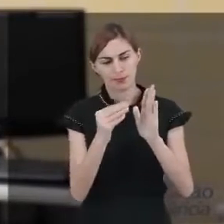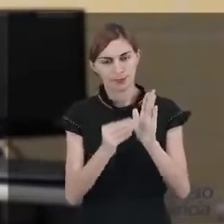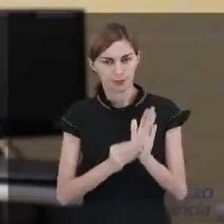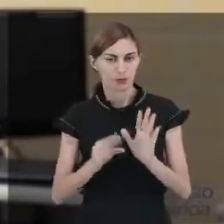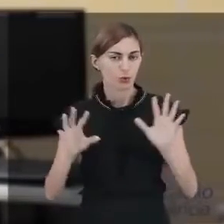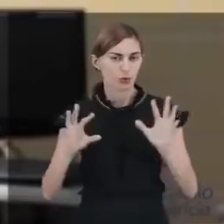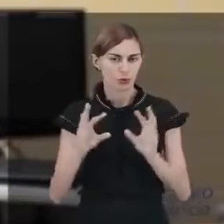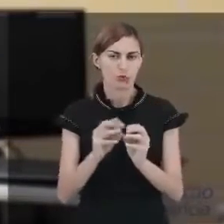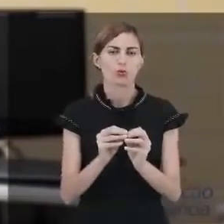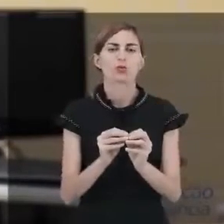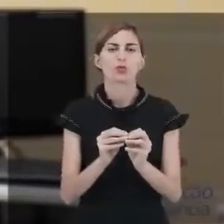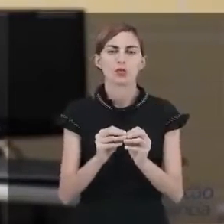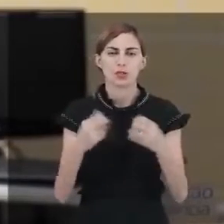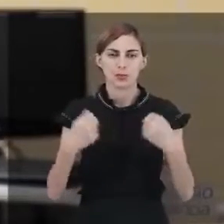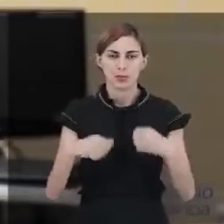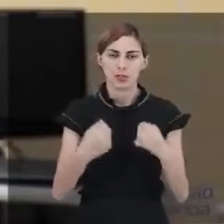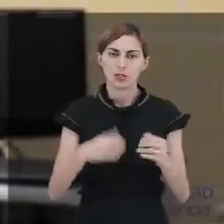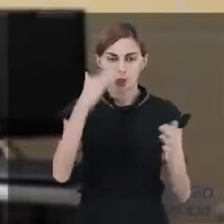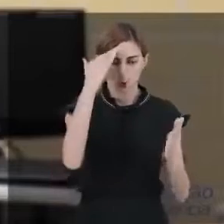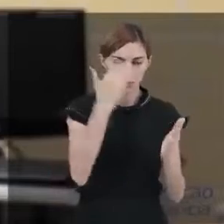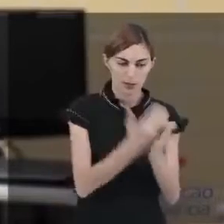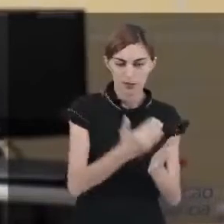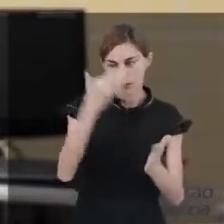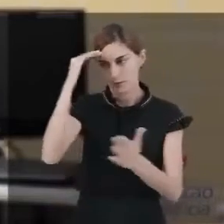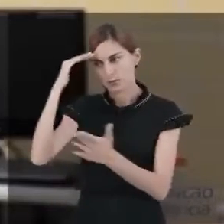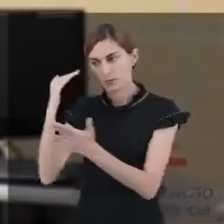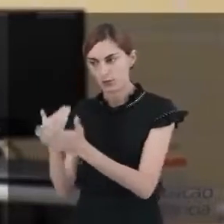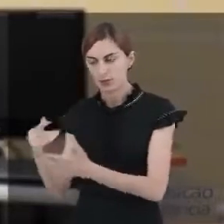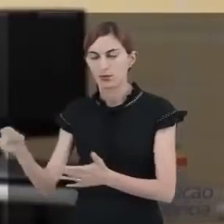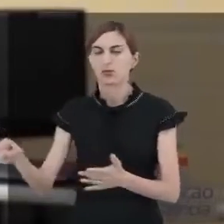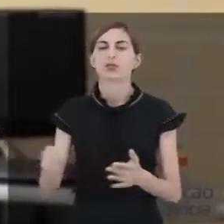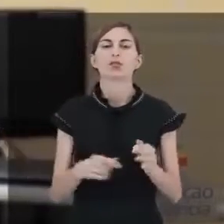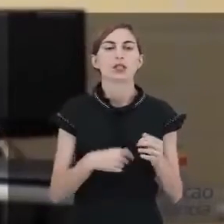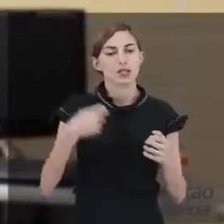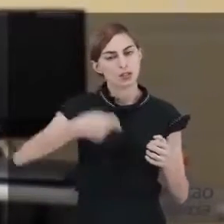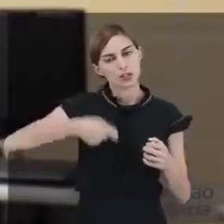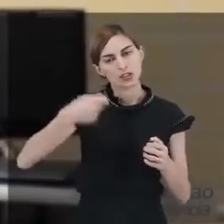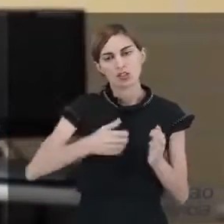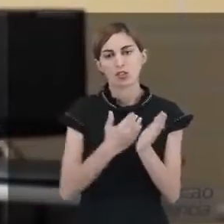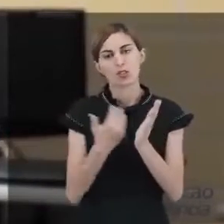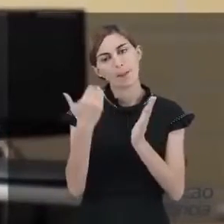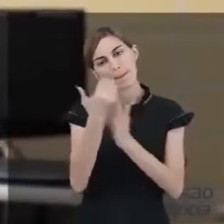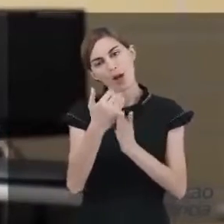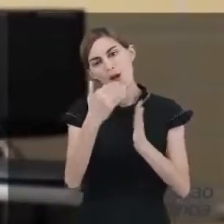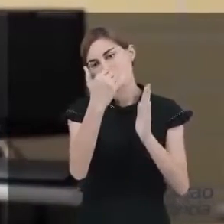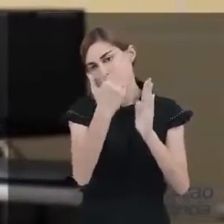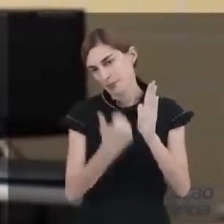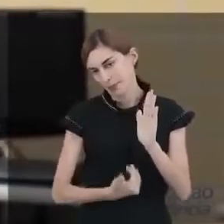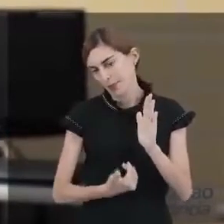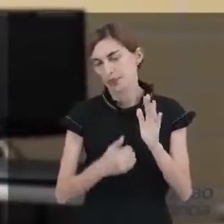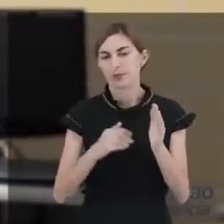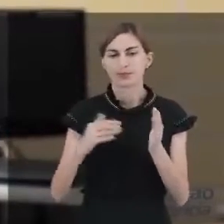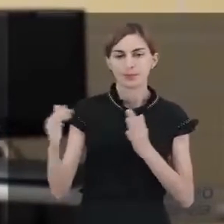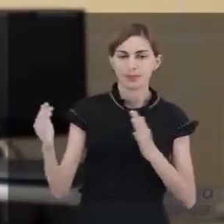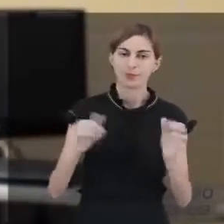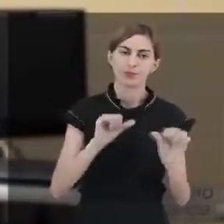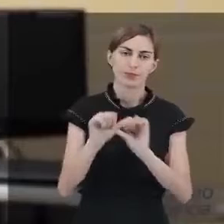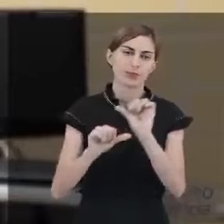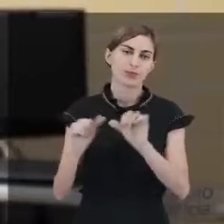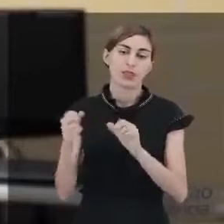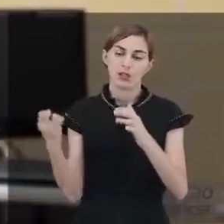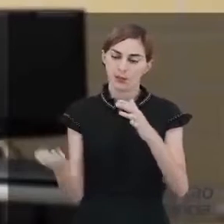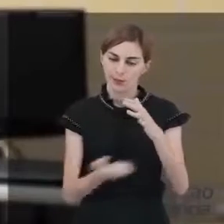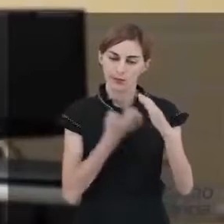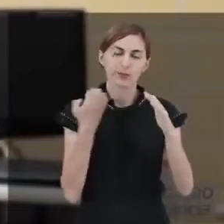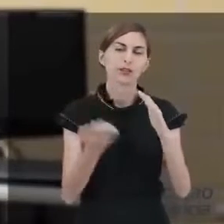todas que cumprindo uma está se cumprindo a outra, uma exigênciazinha a mais ou a menos que tem de uma norma para outra. Então, a empresa que